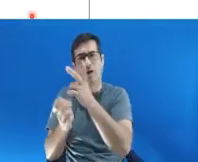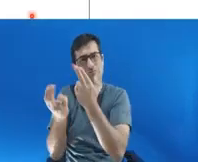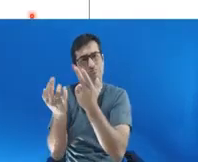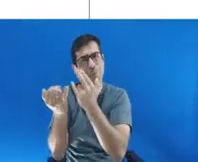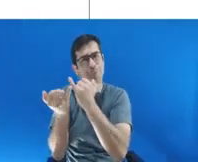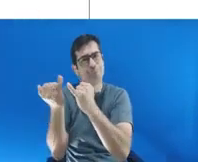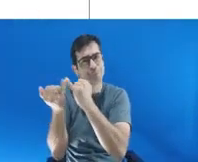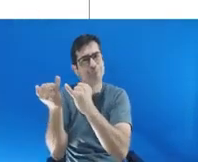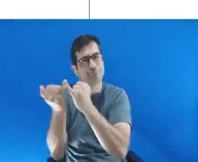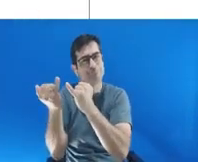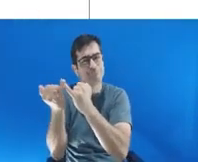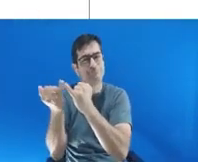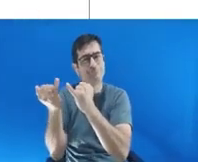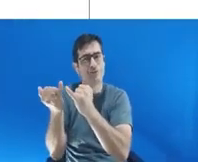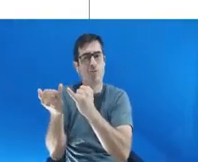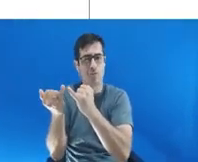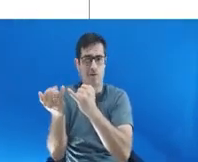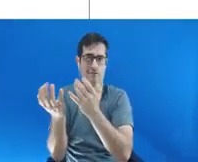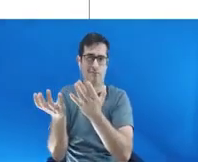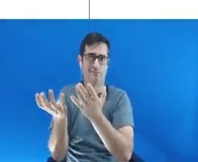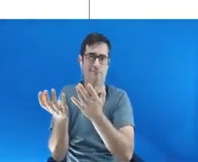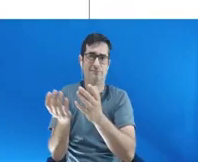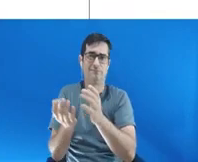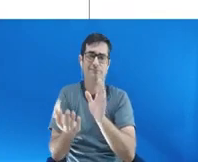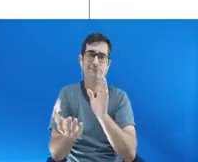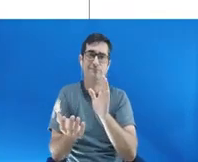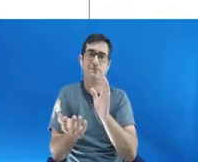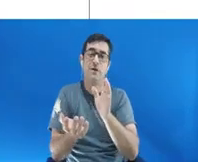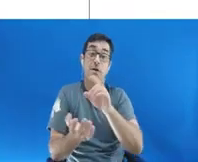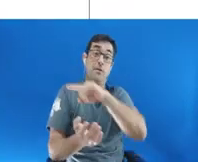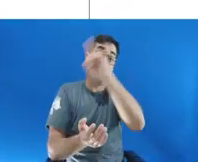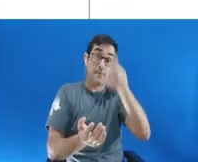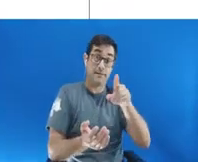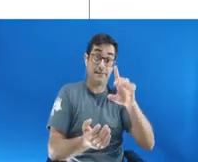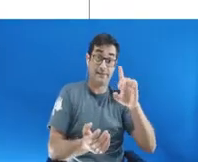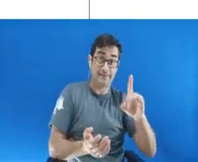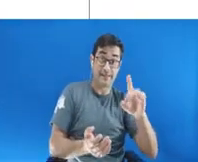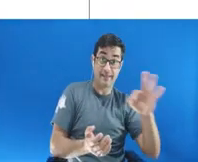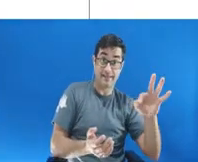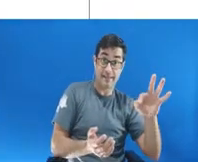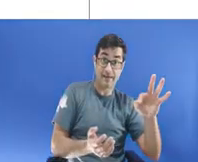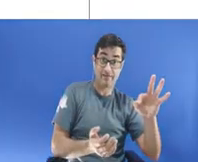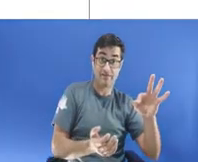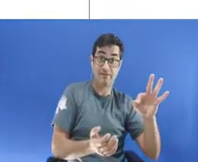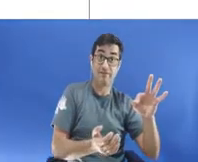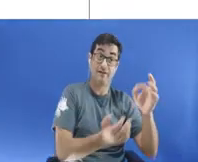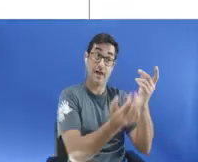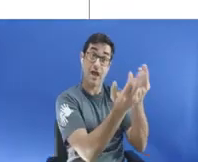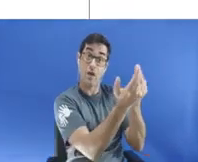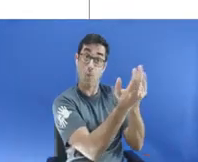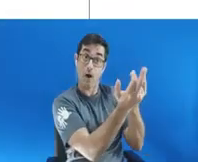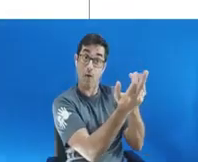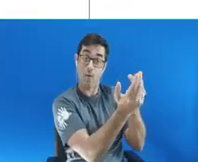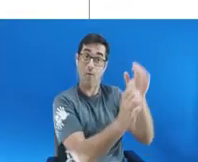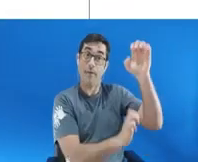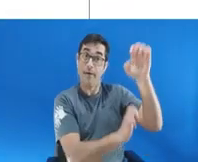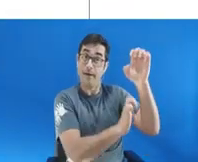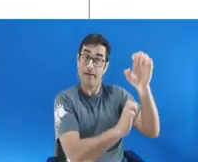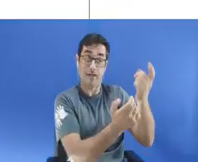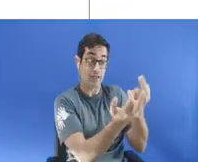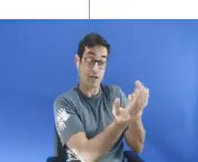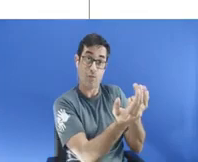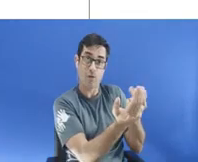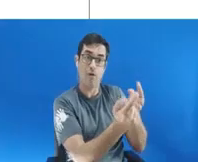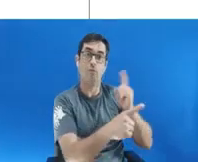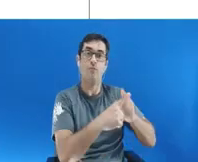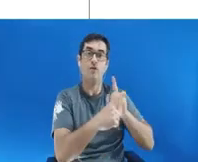igual. Porque eles, justamente pelo formato do orbital e a densidade aqui é homogênea, aqui é acima e